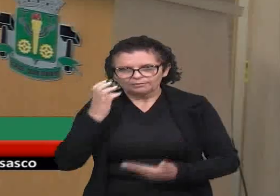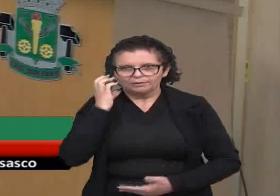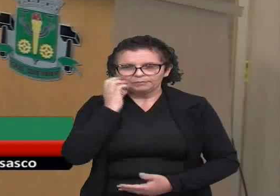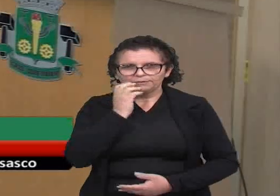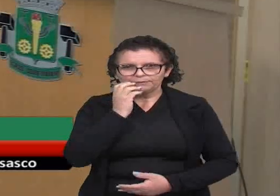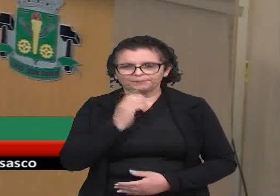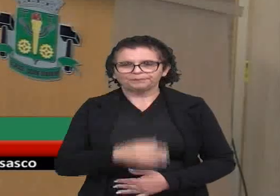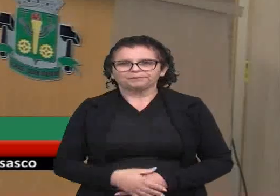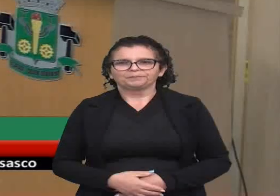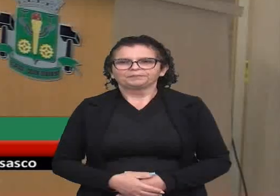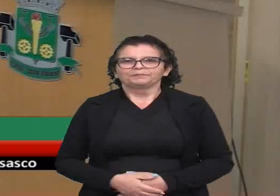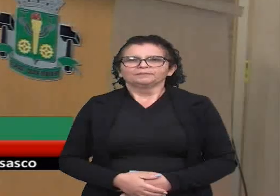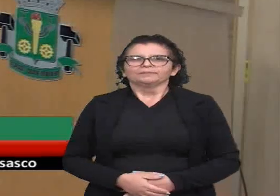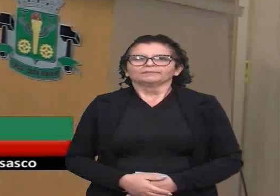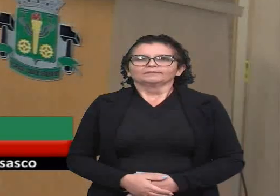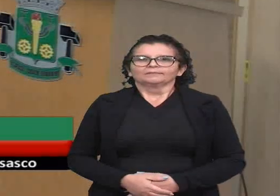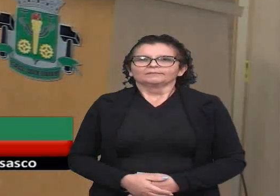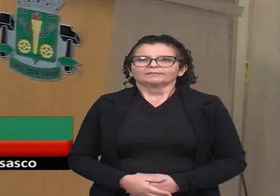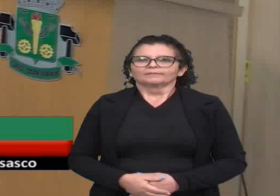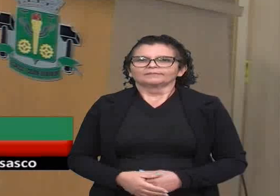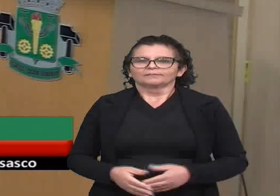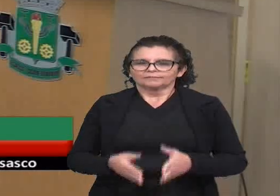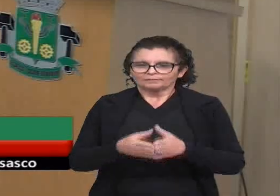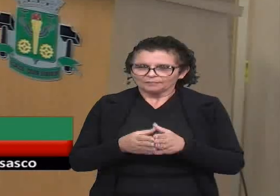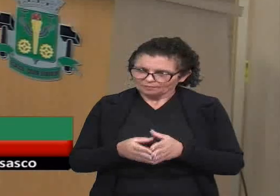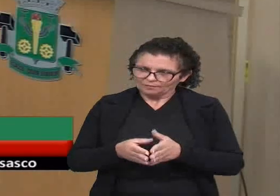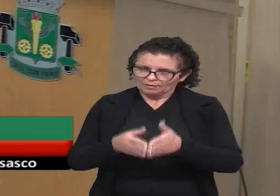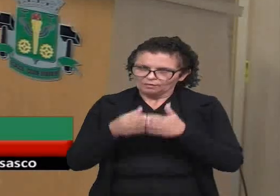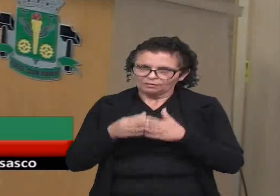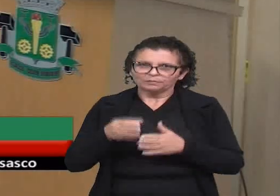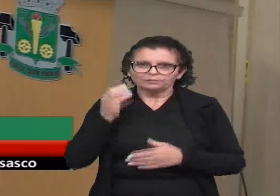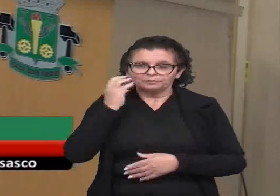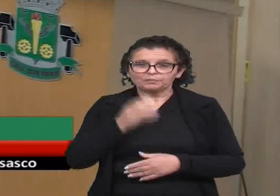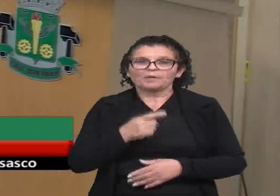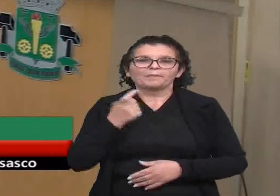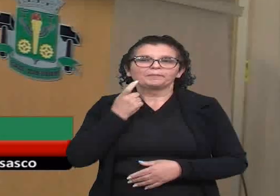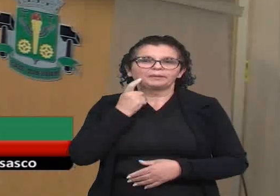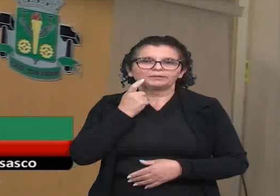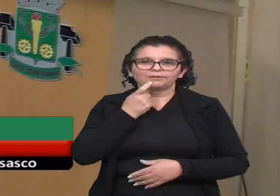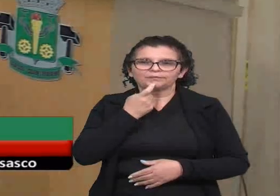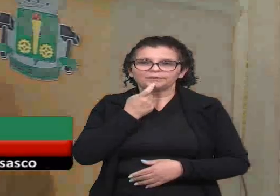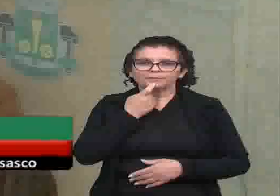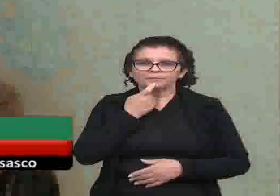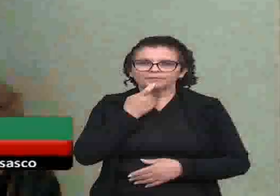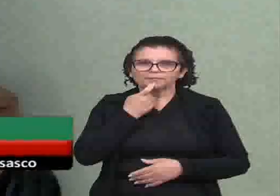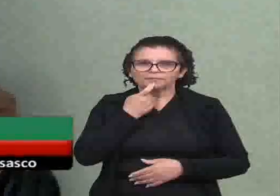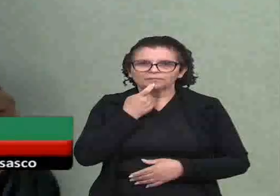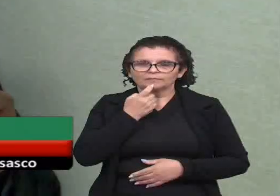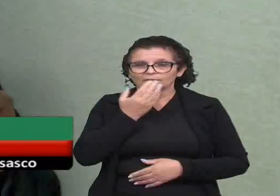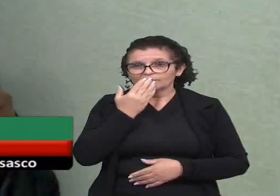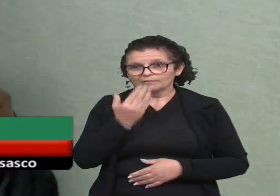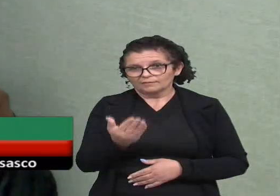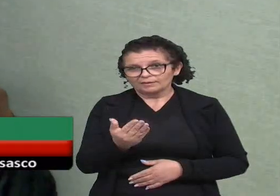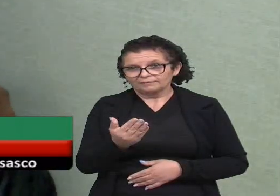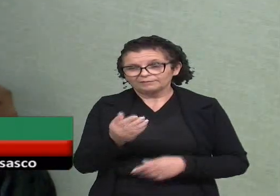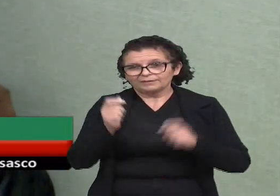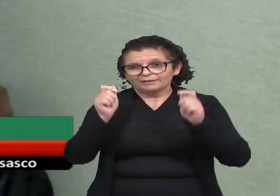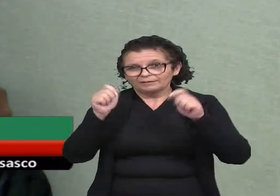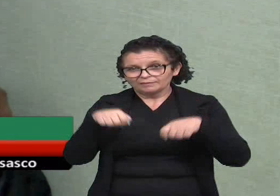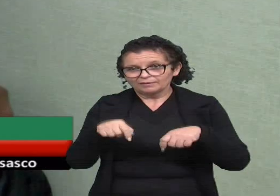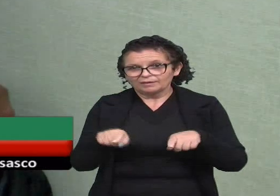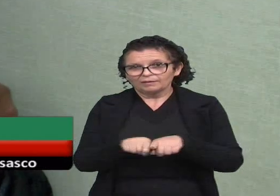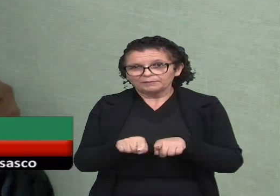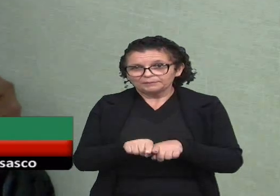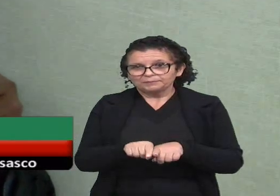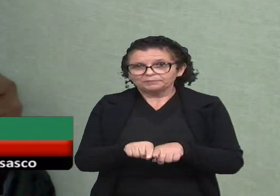Questão de ordem, presidente. Questão de ordem ao vereador Batista Comunidade. Presidente, gostaria de consultar o plenário aí, se a gente pode estar